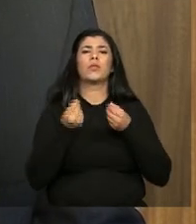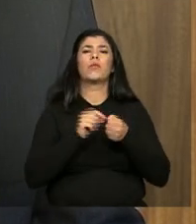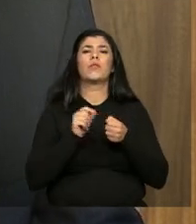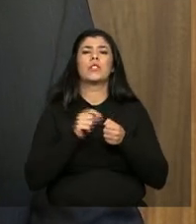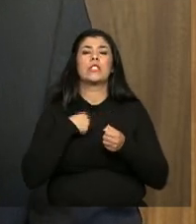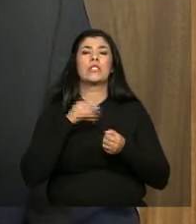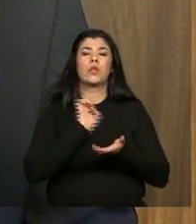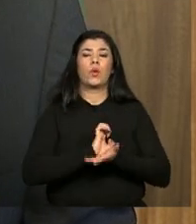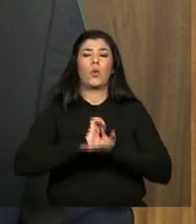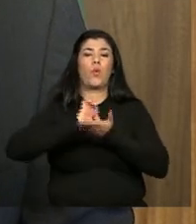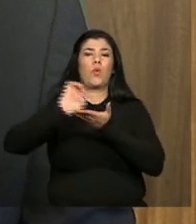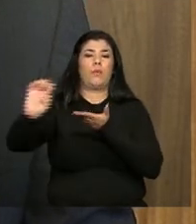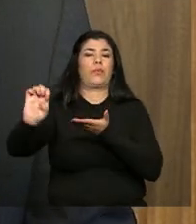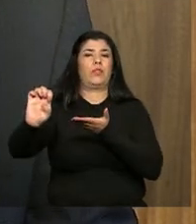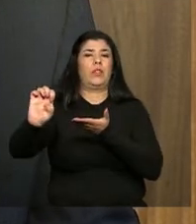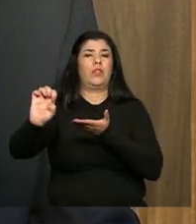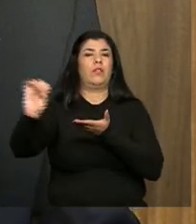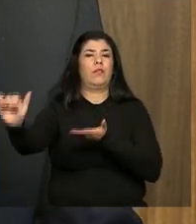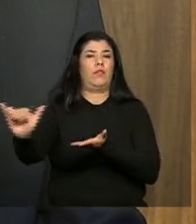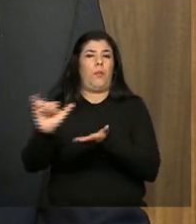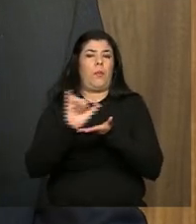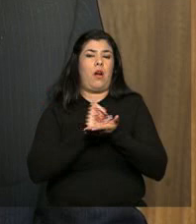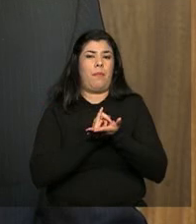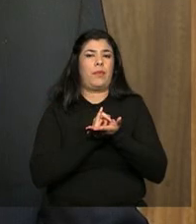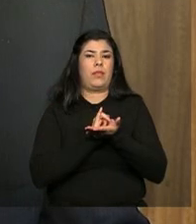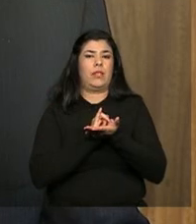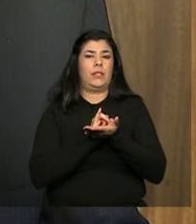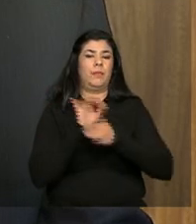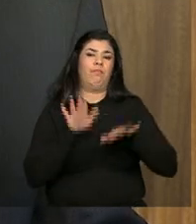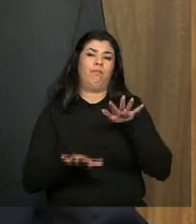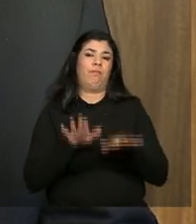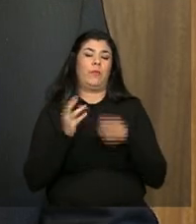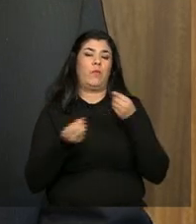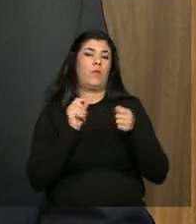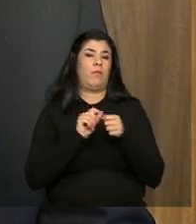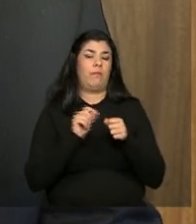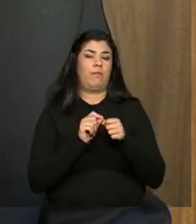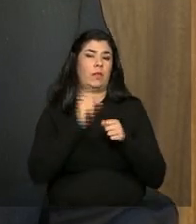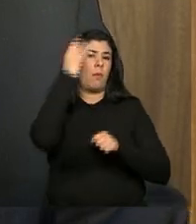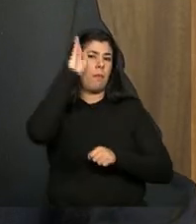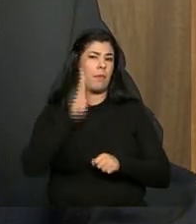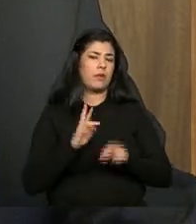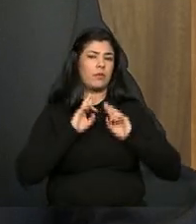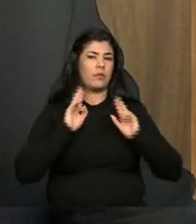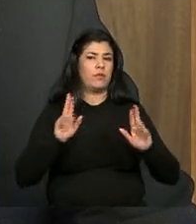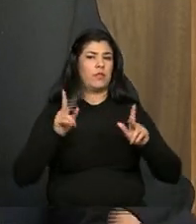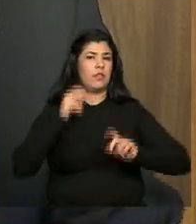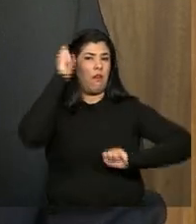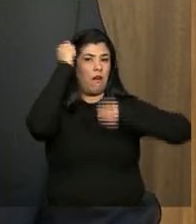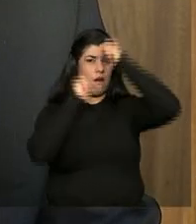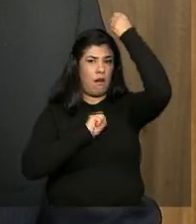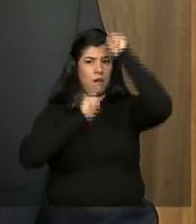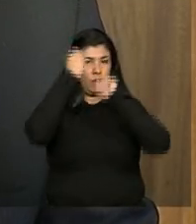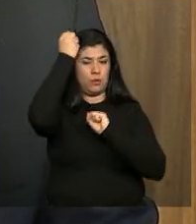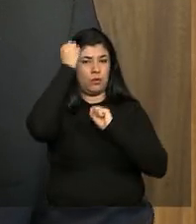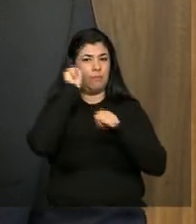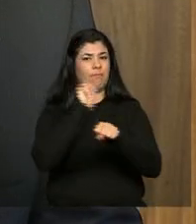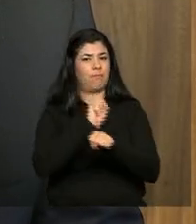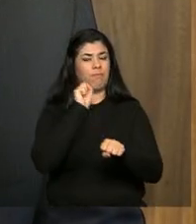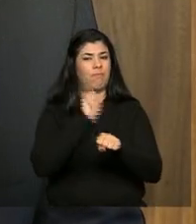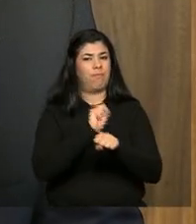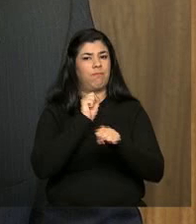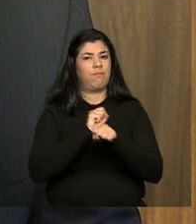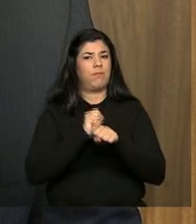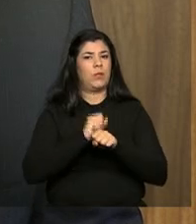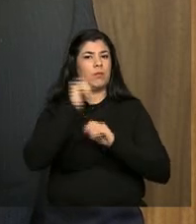se você é exportador Nunca será pouco se você é importador talvez já acha isso para o Brasil a indústria esperava essa desvalorização